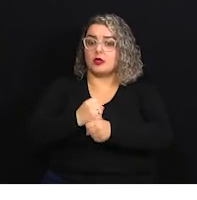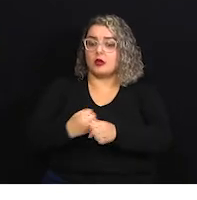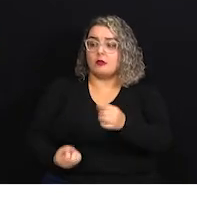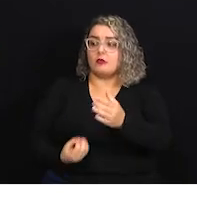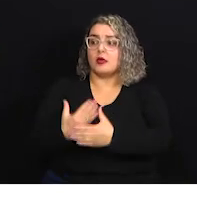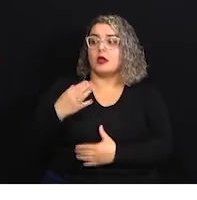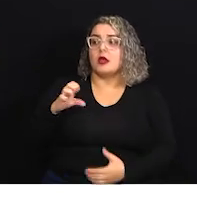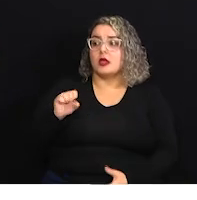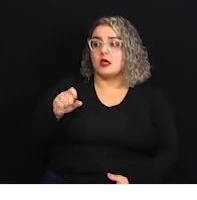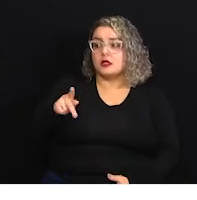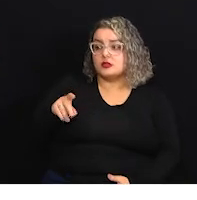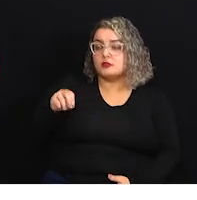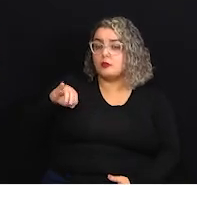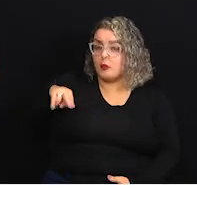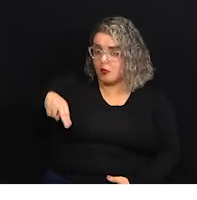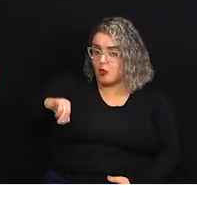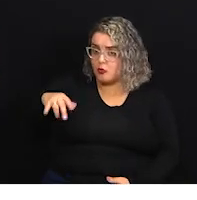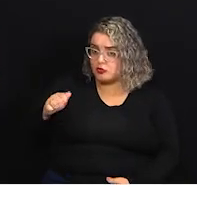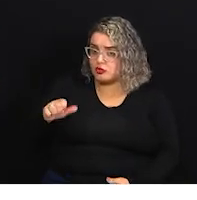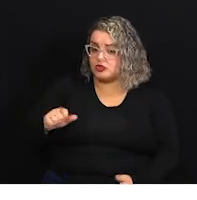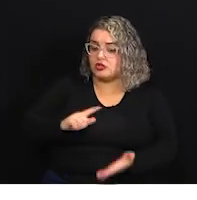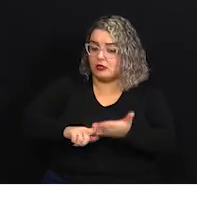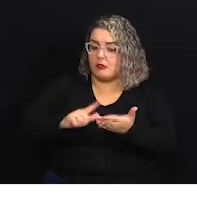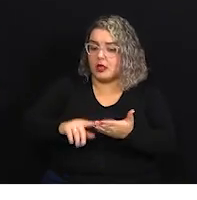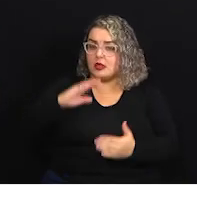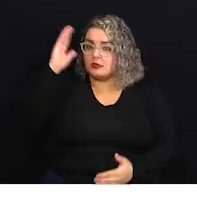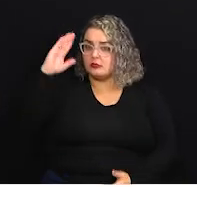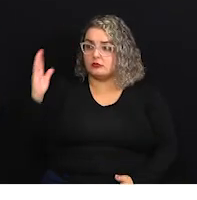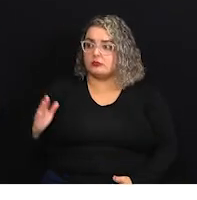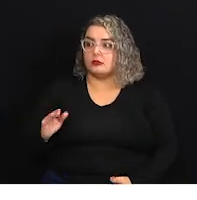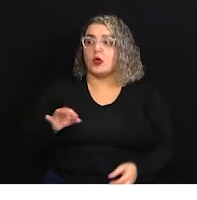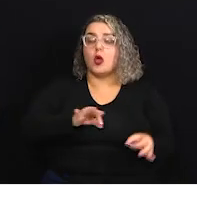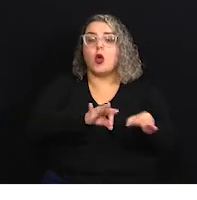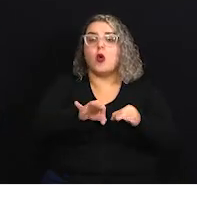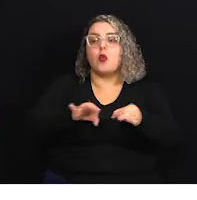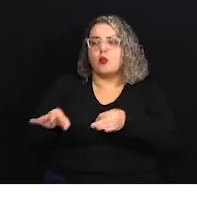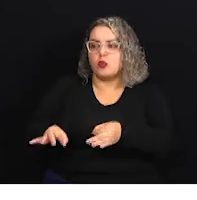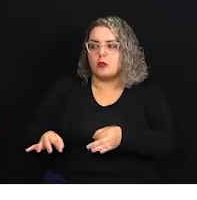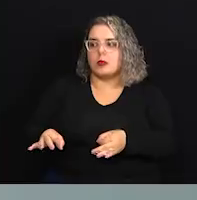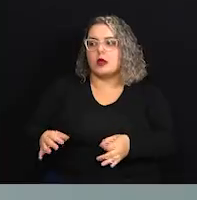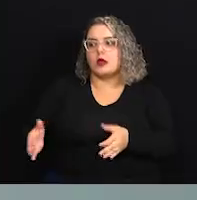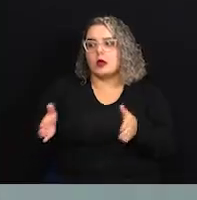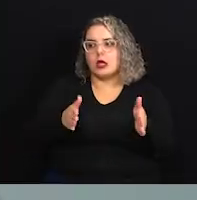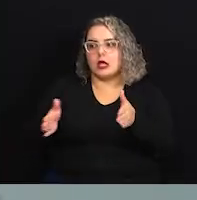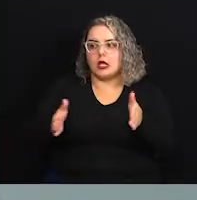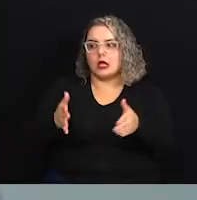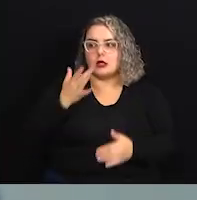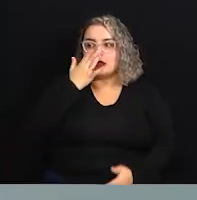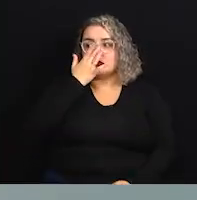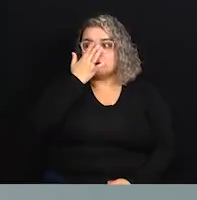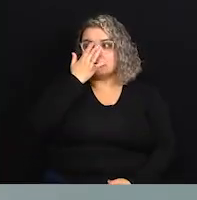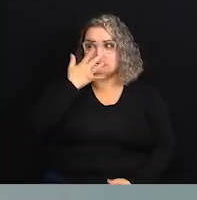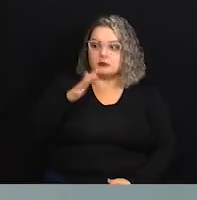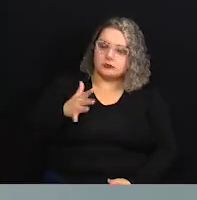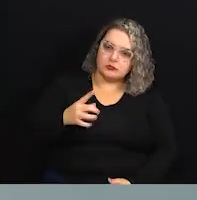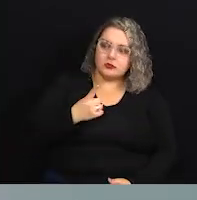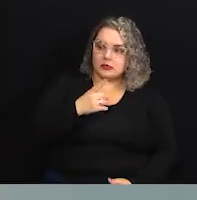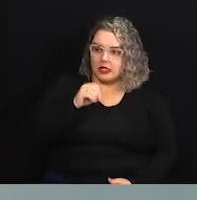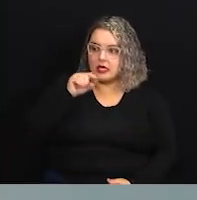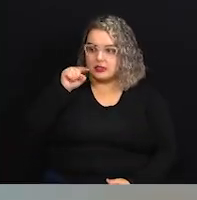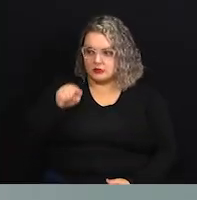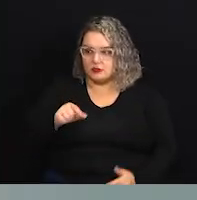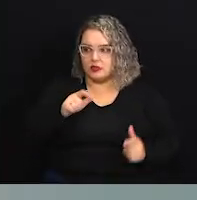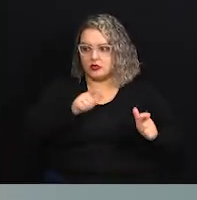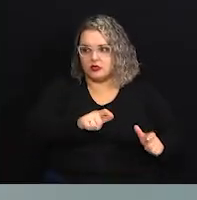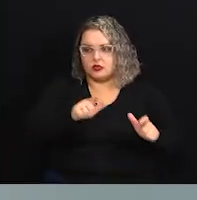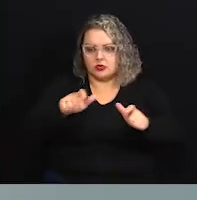que produz esponjas de limpeza no Brasil. O programa ele conta com atualmente cerca de 10